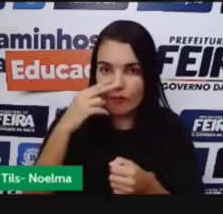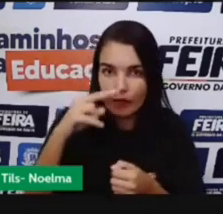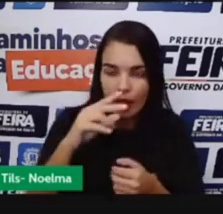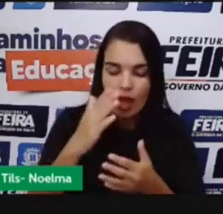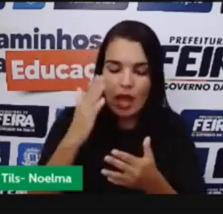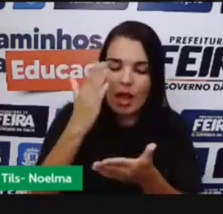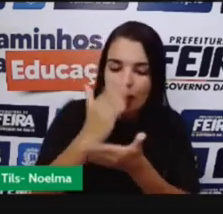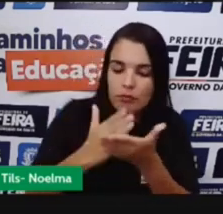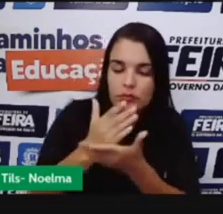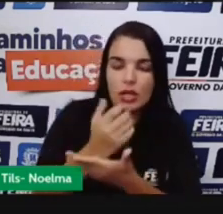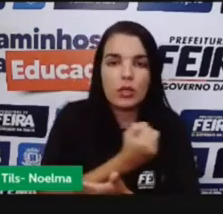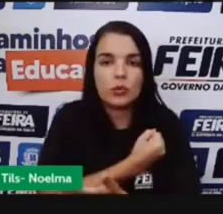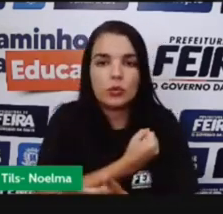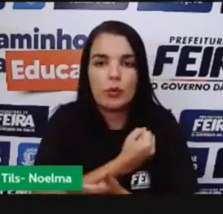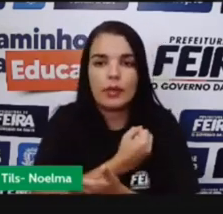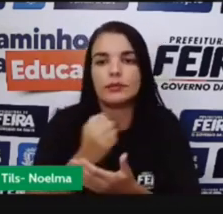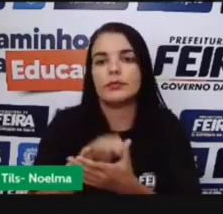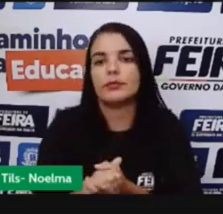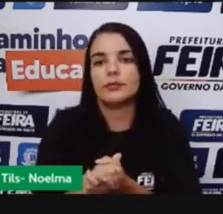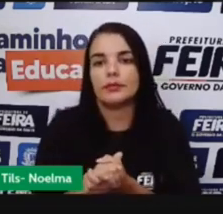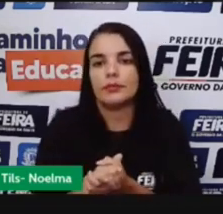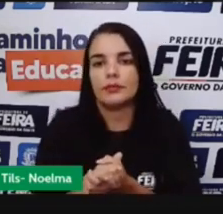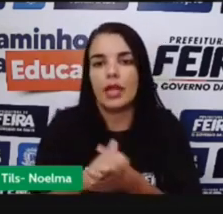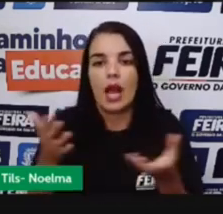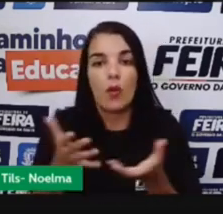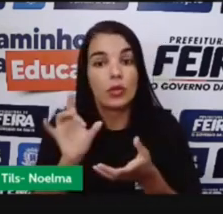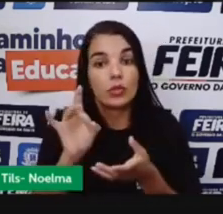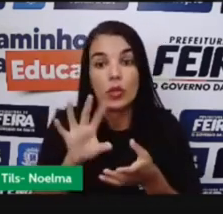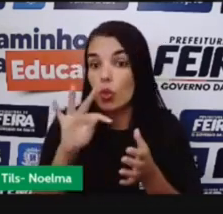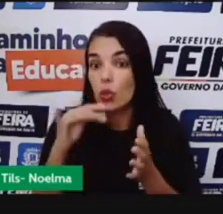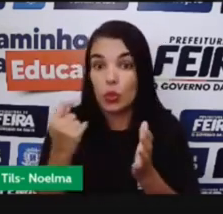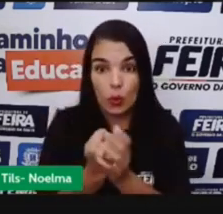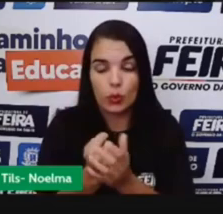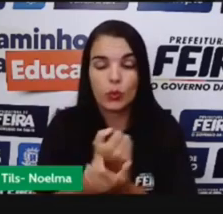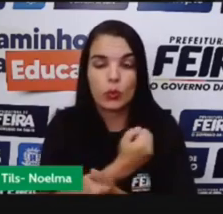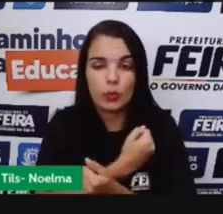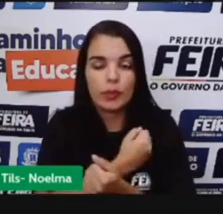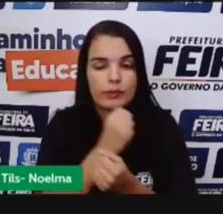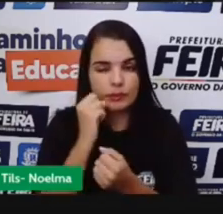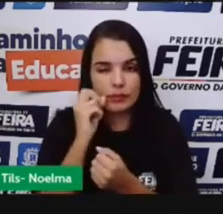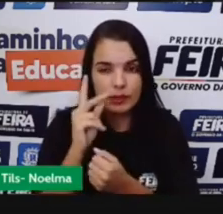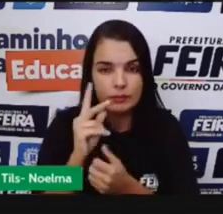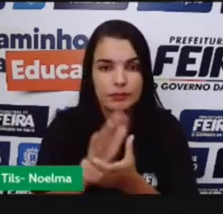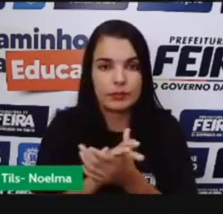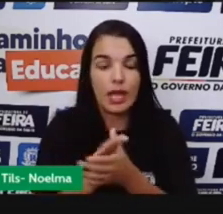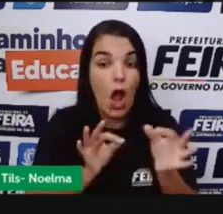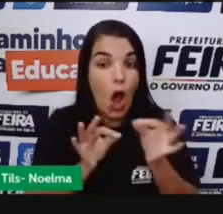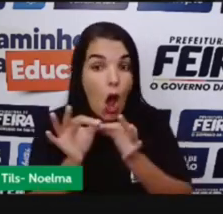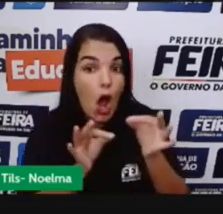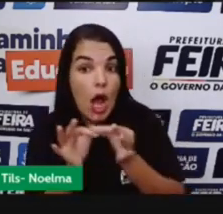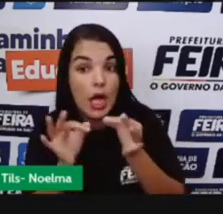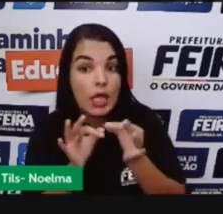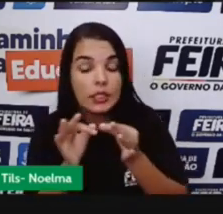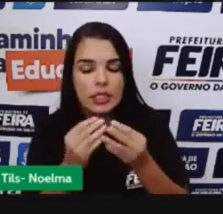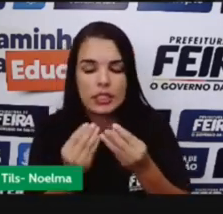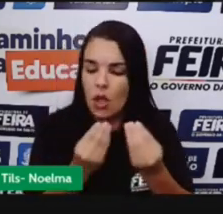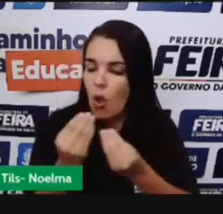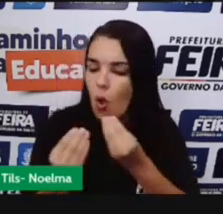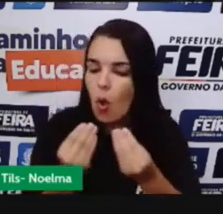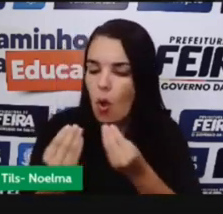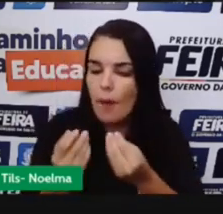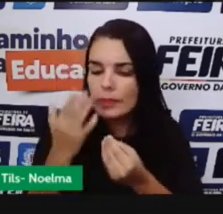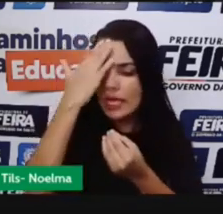agora nós só vamos fazer a divisão desses números inteiros. Primeiro, organize a operação identificando quem é